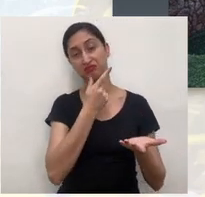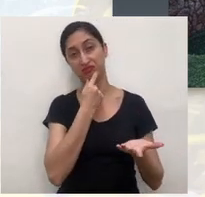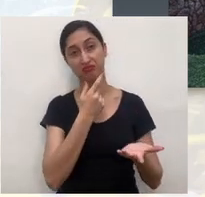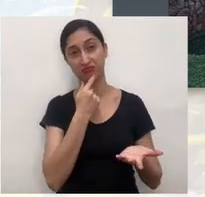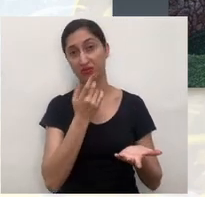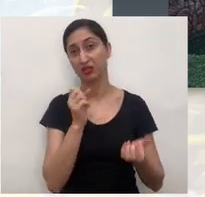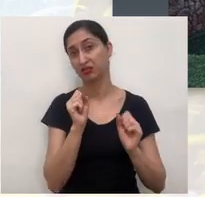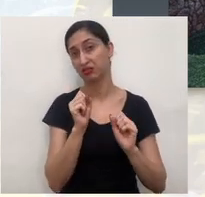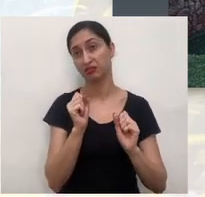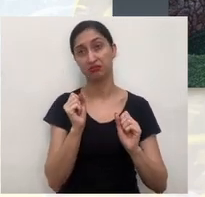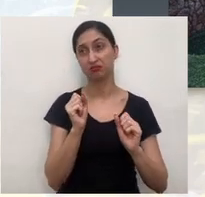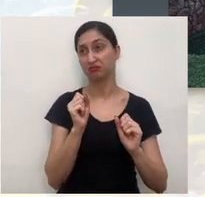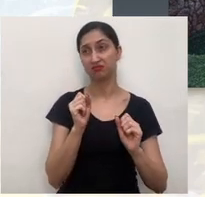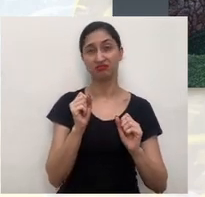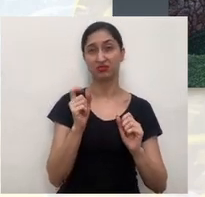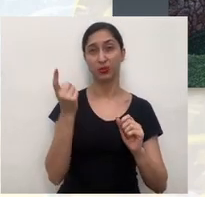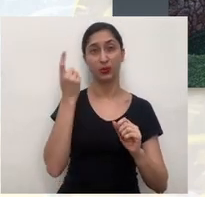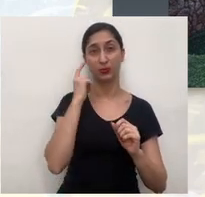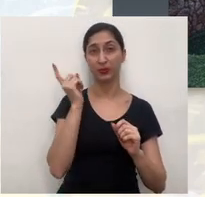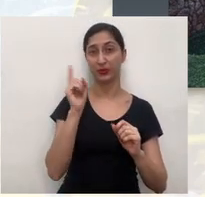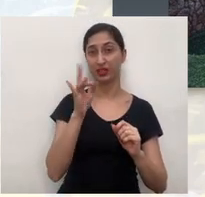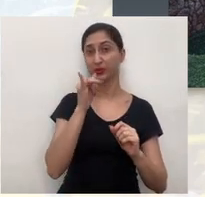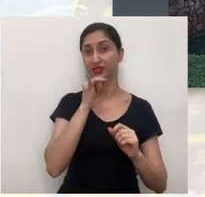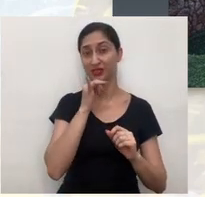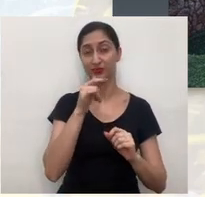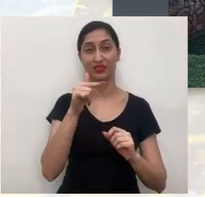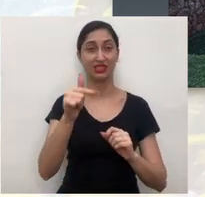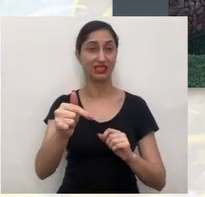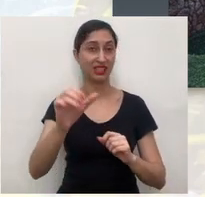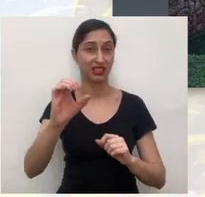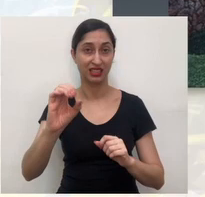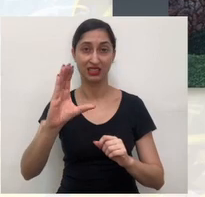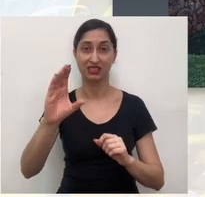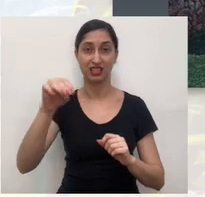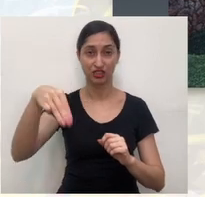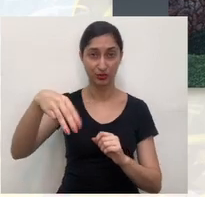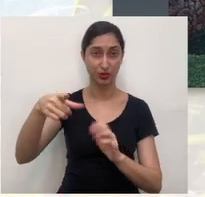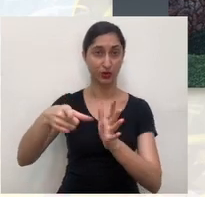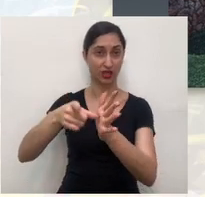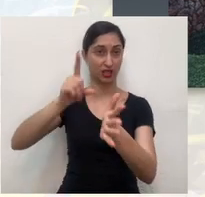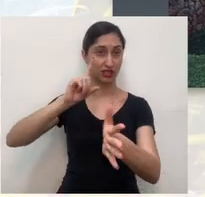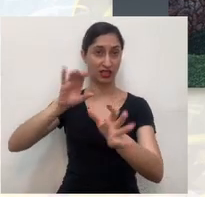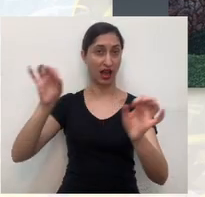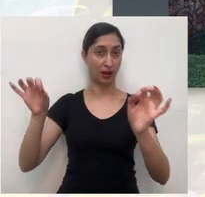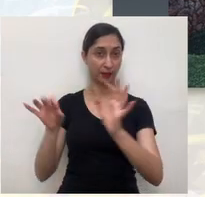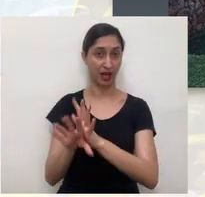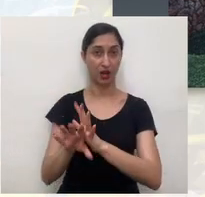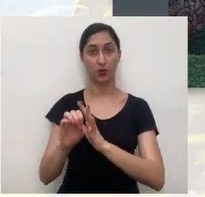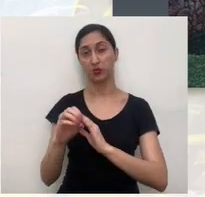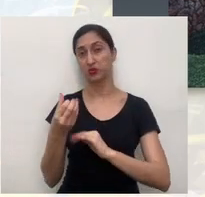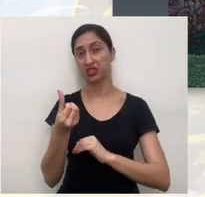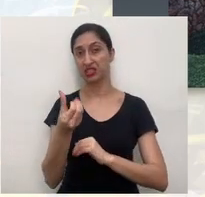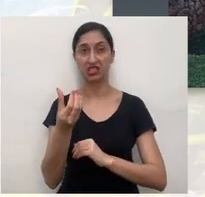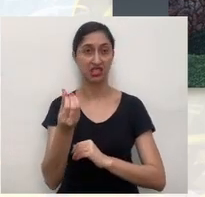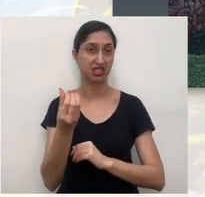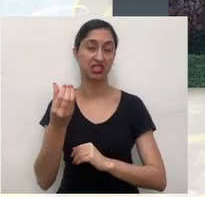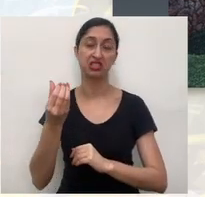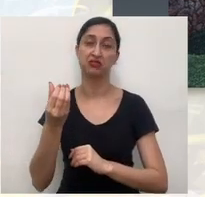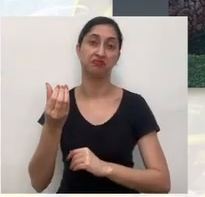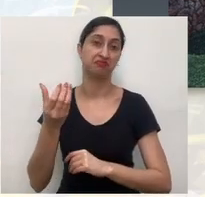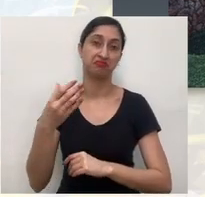em acabar 70 centímetros antes ou 68. Não importa isso muito. É apenas